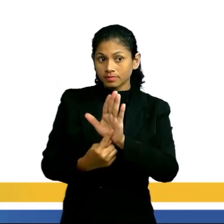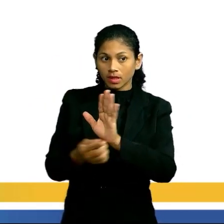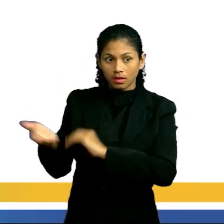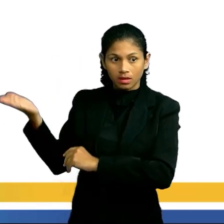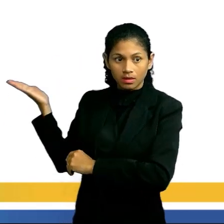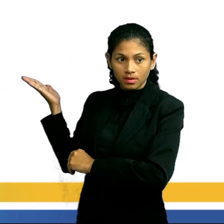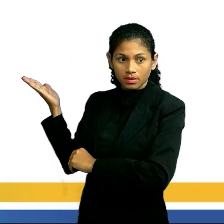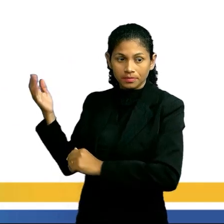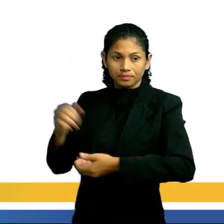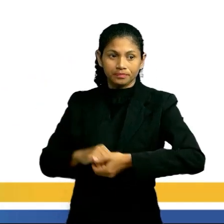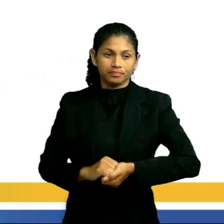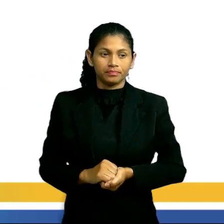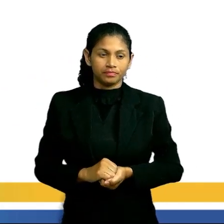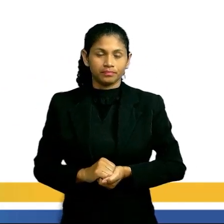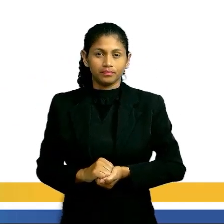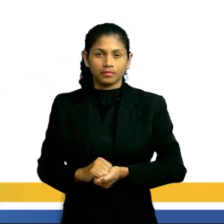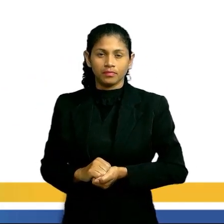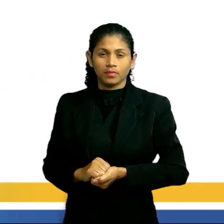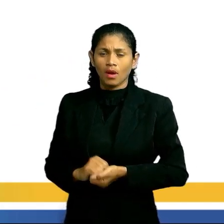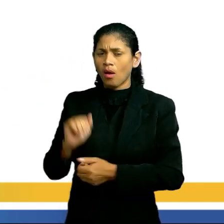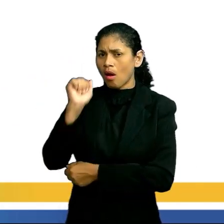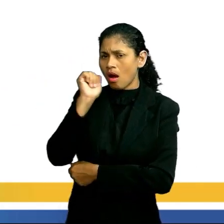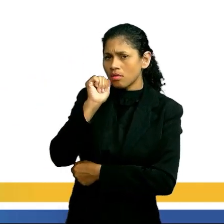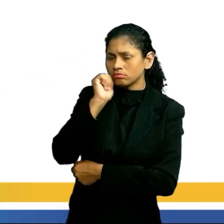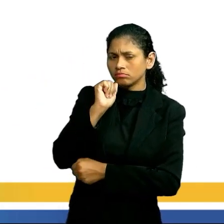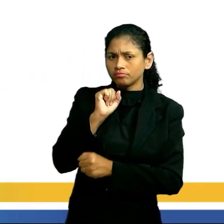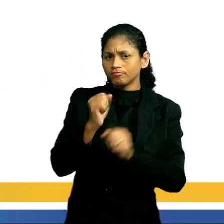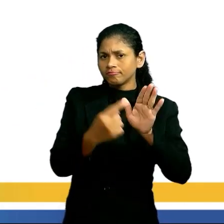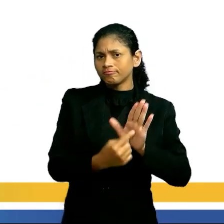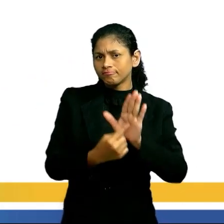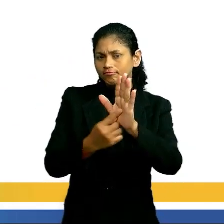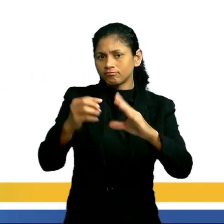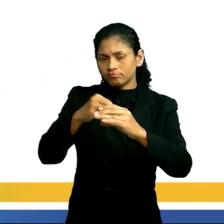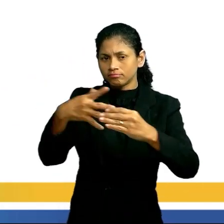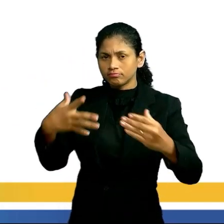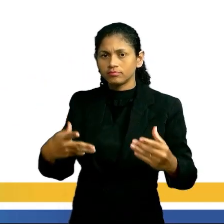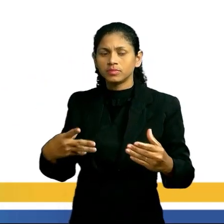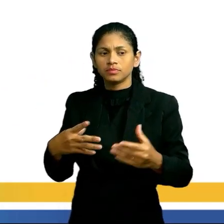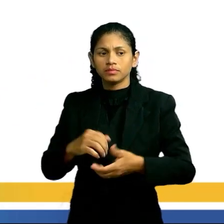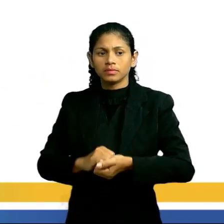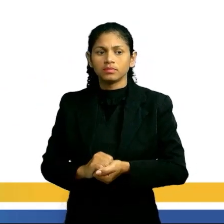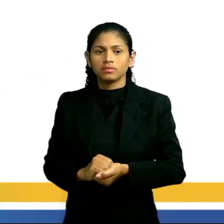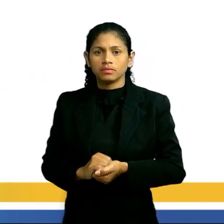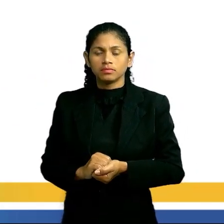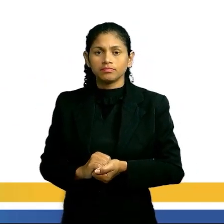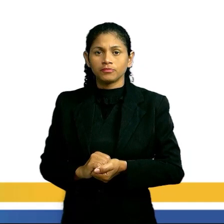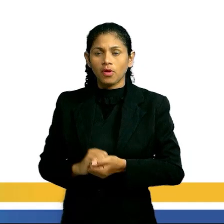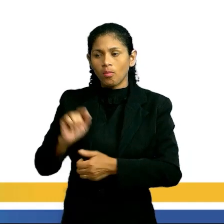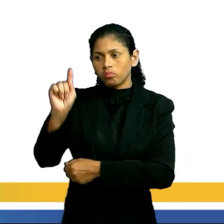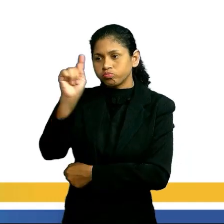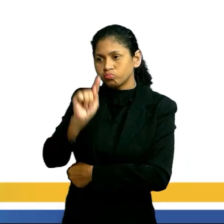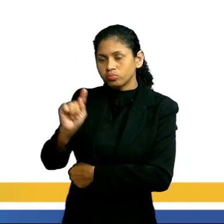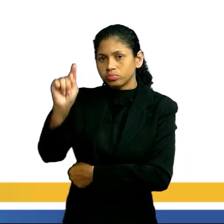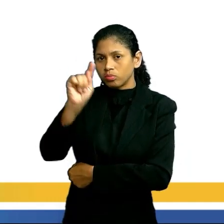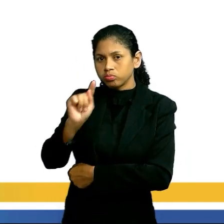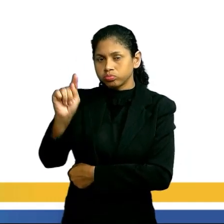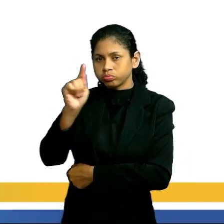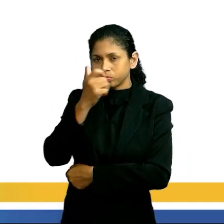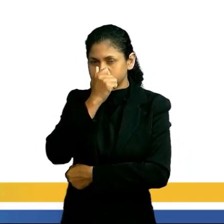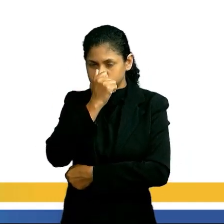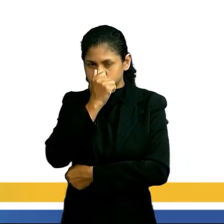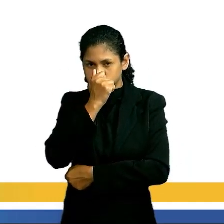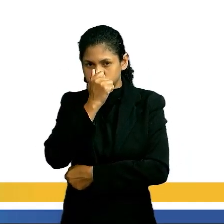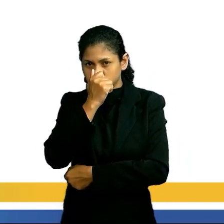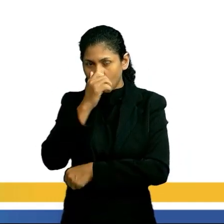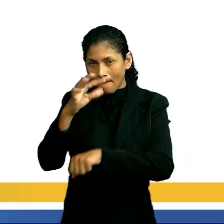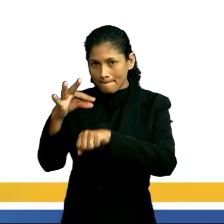for uma mulher que apresenta a característica em questão, ela então vem pintada totalmente essa bolinha.